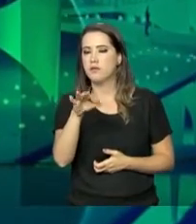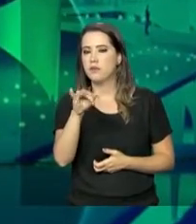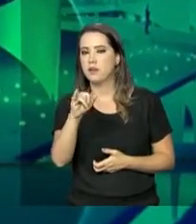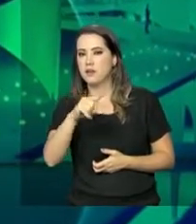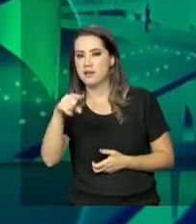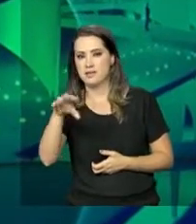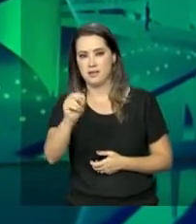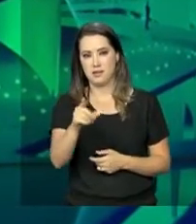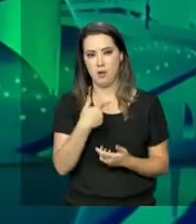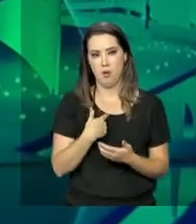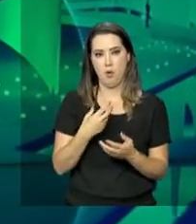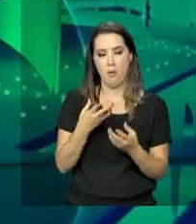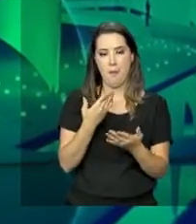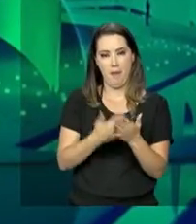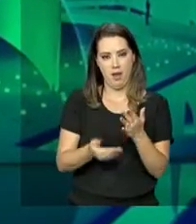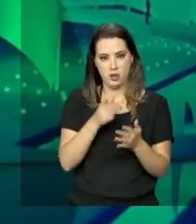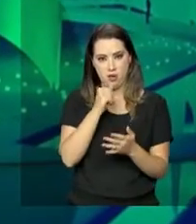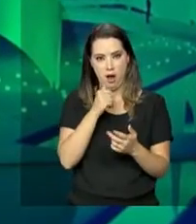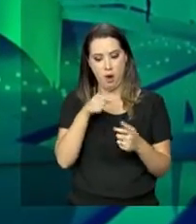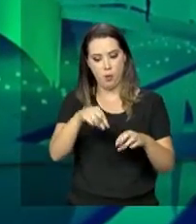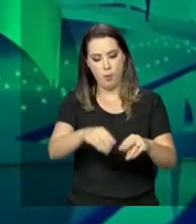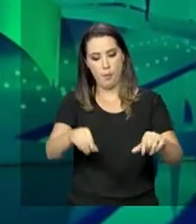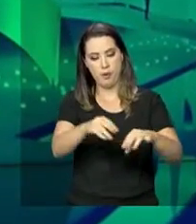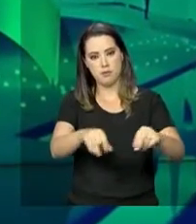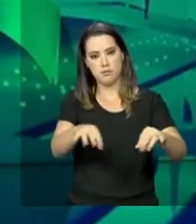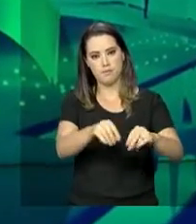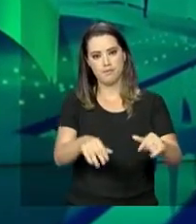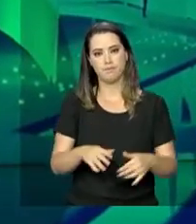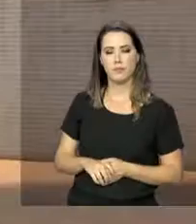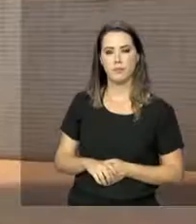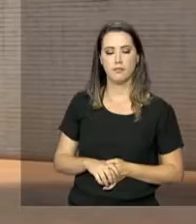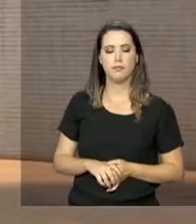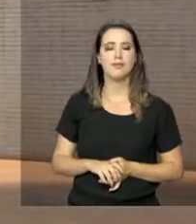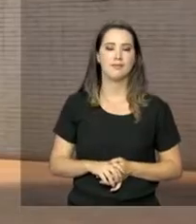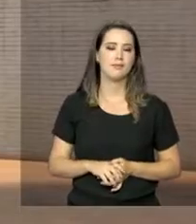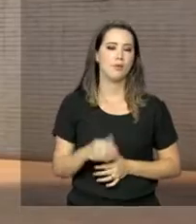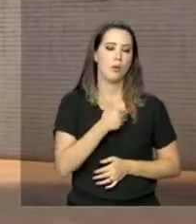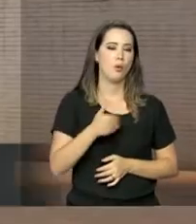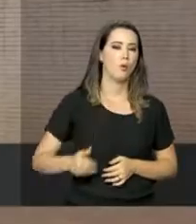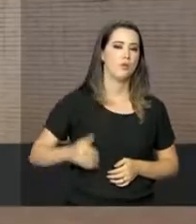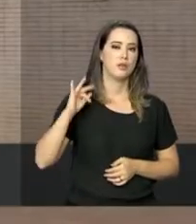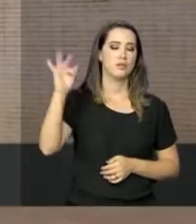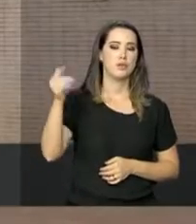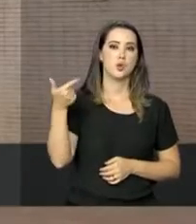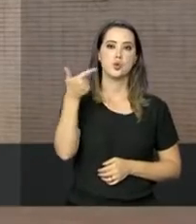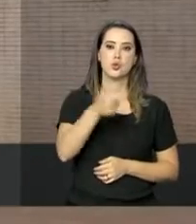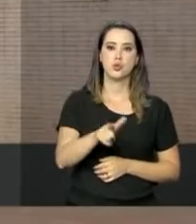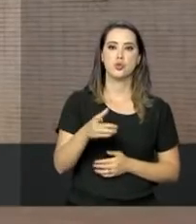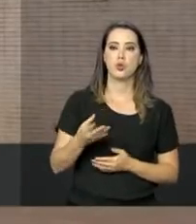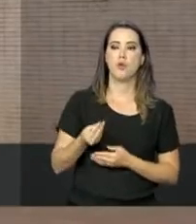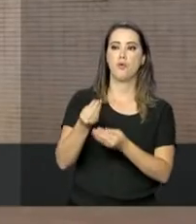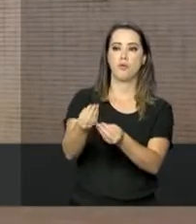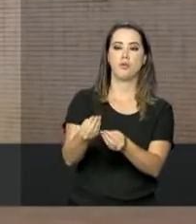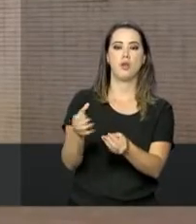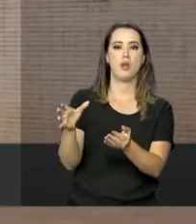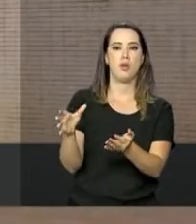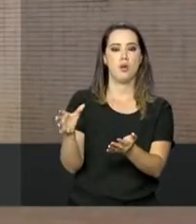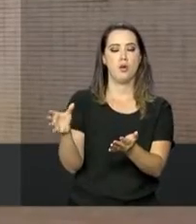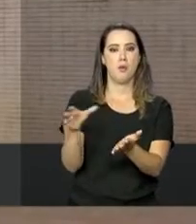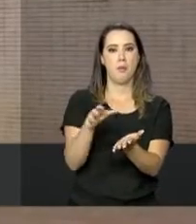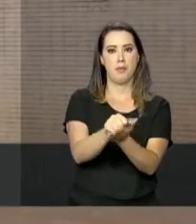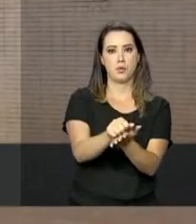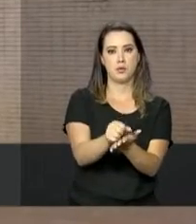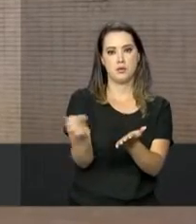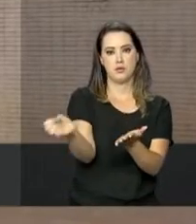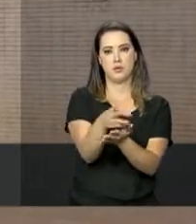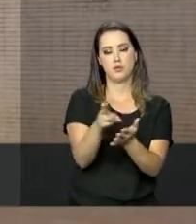solos arenosos nós vamos saber mais com o repórter joão pedro neto o governo federal chegou e deu posse aos novos membros da